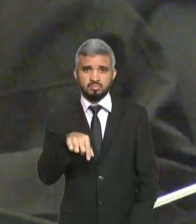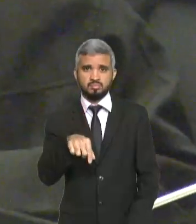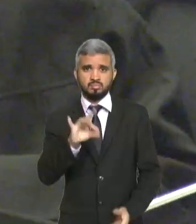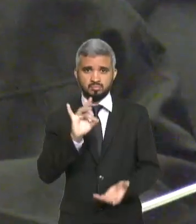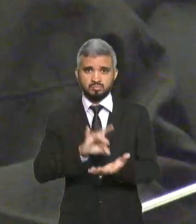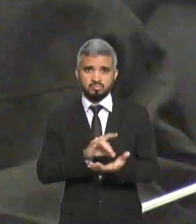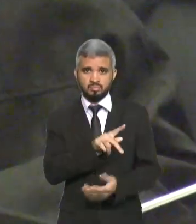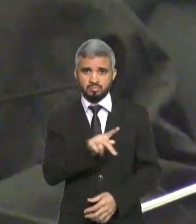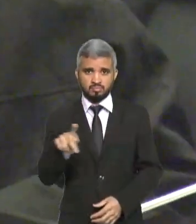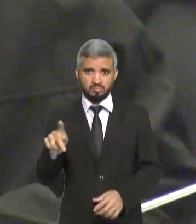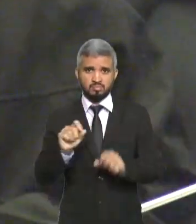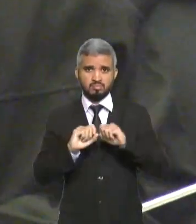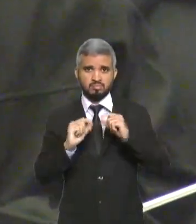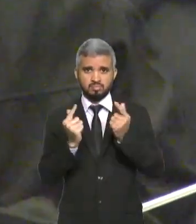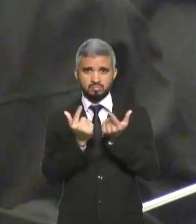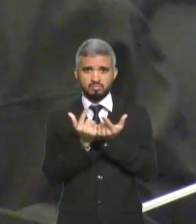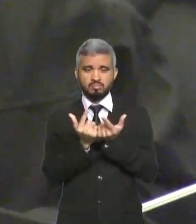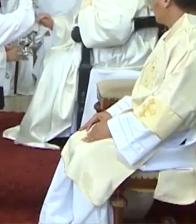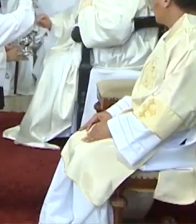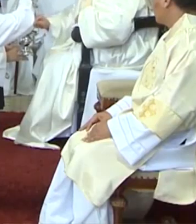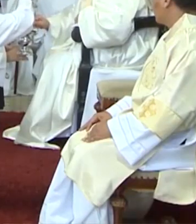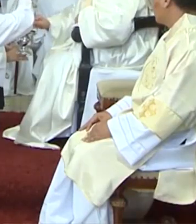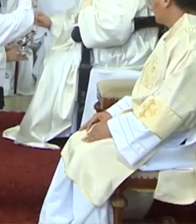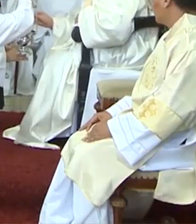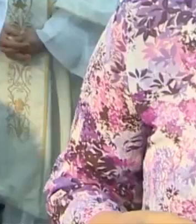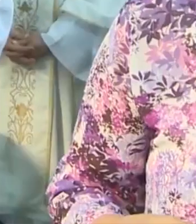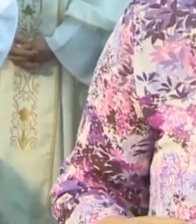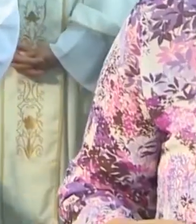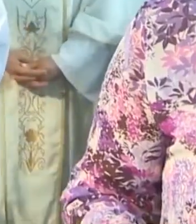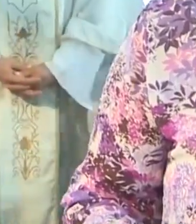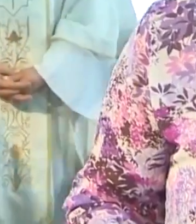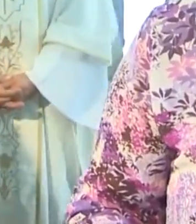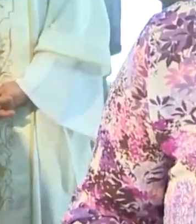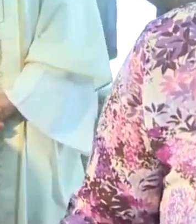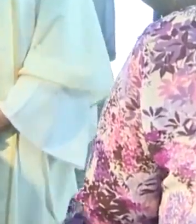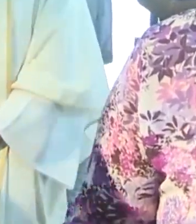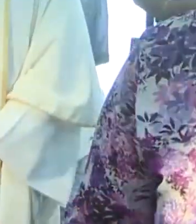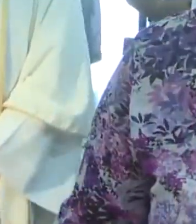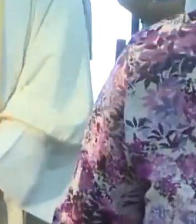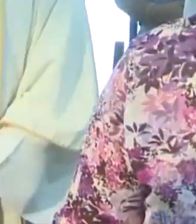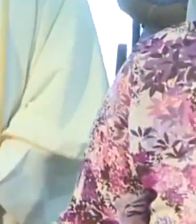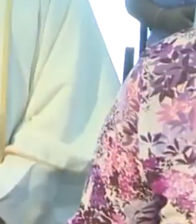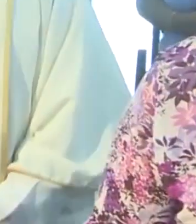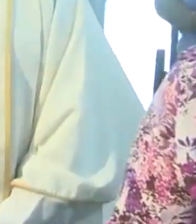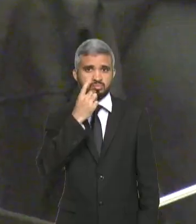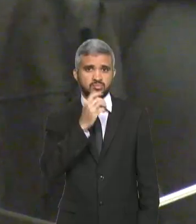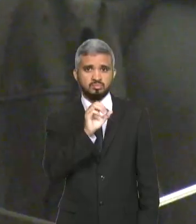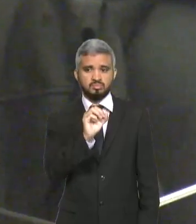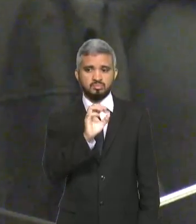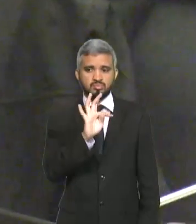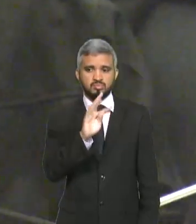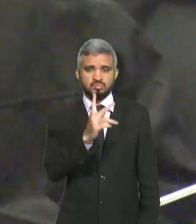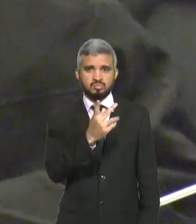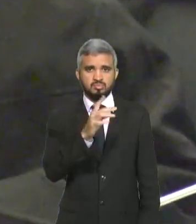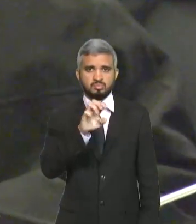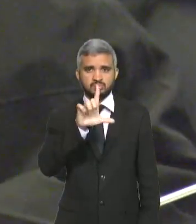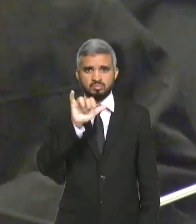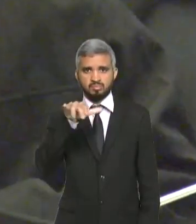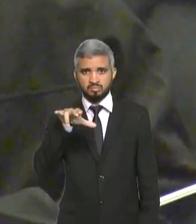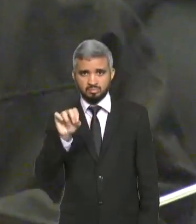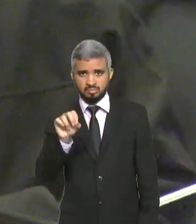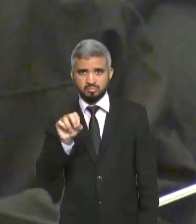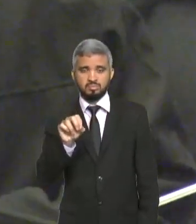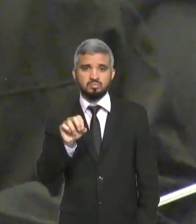pedido do bispo de Imperatriz, Dom Wilson Basso, em comum acordo com os demais bispos das dioceses. Dom Wilson acompanhou a sessão